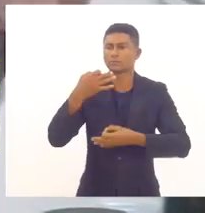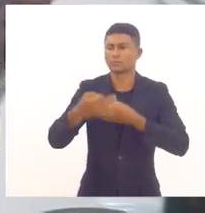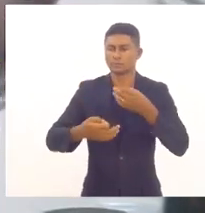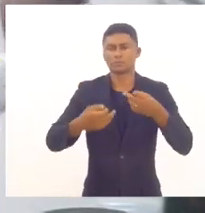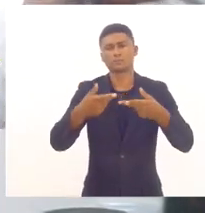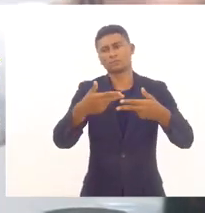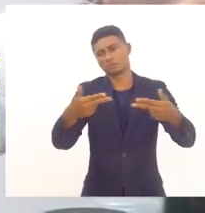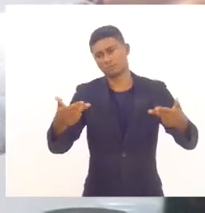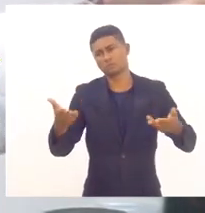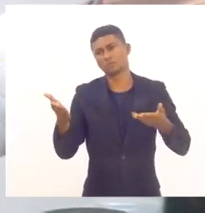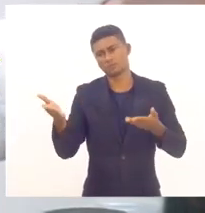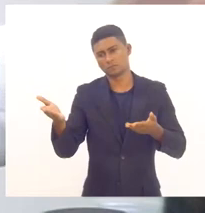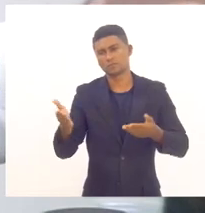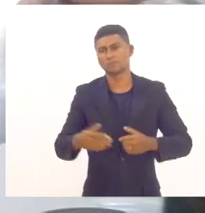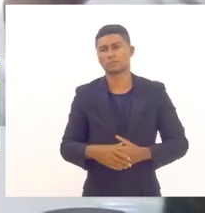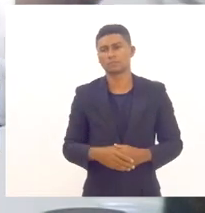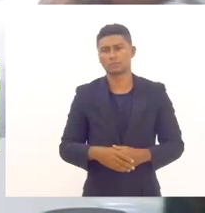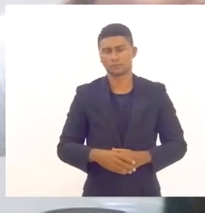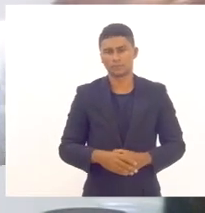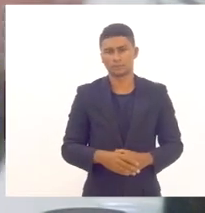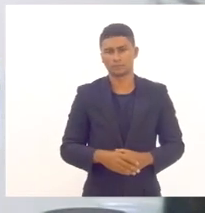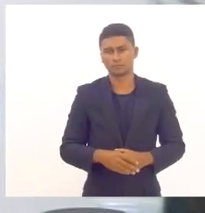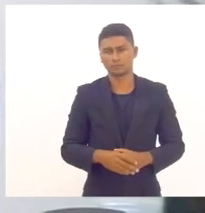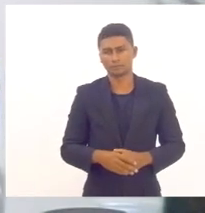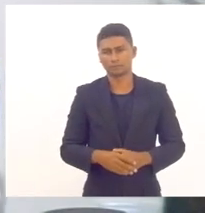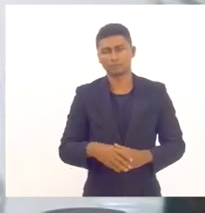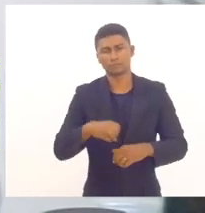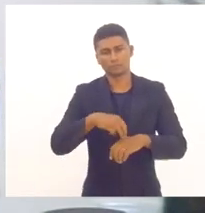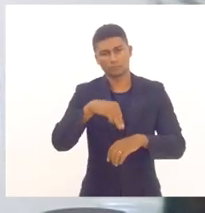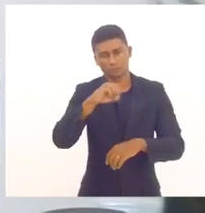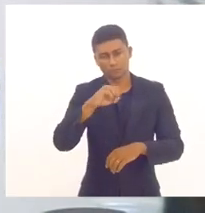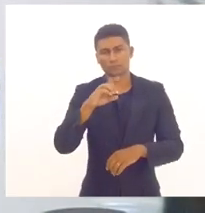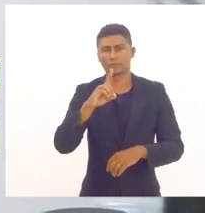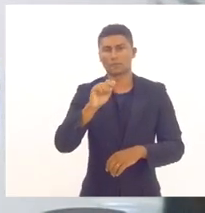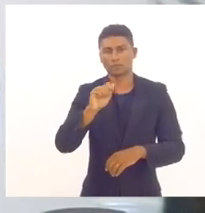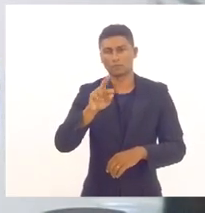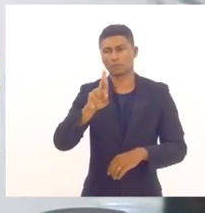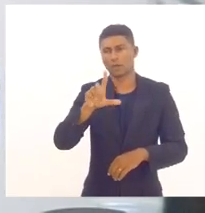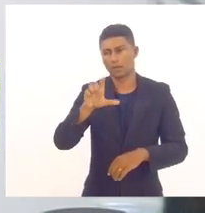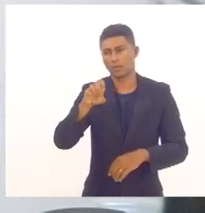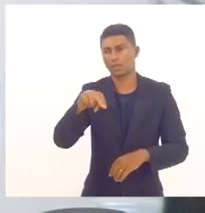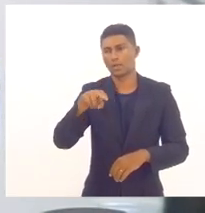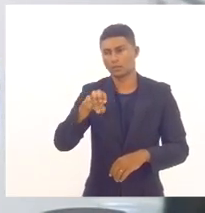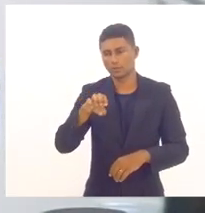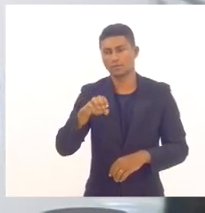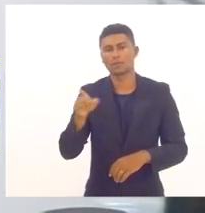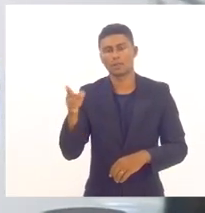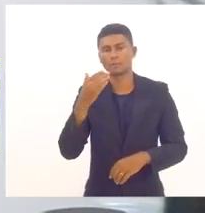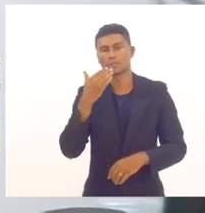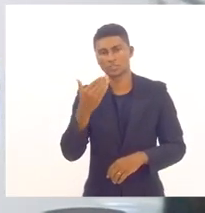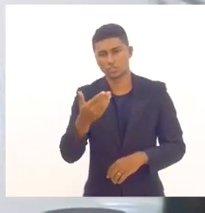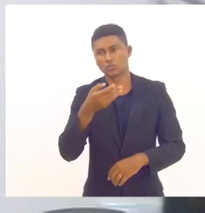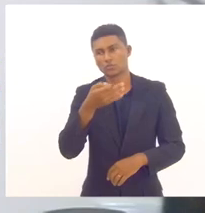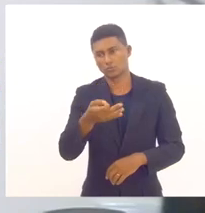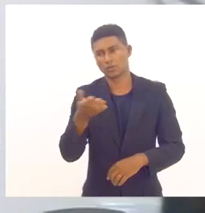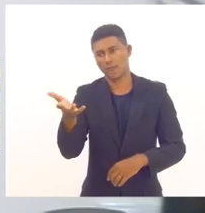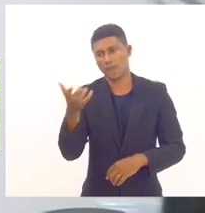levantaram questões. A mestra Darlene pediu e